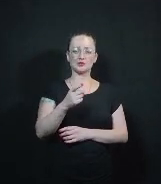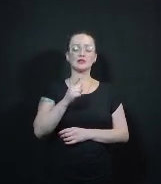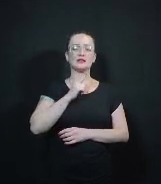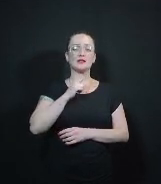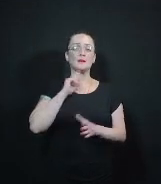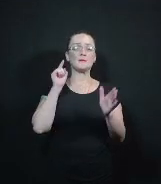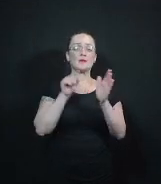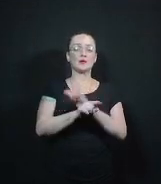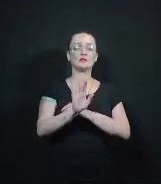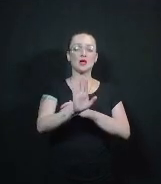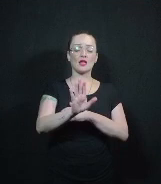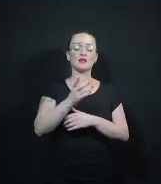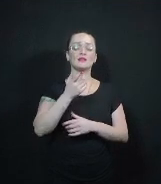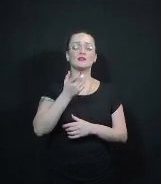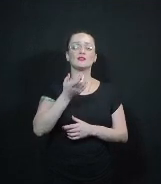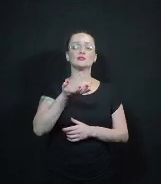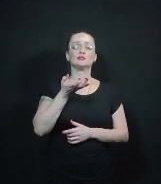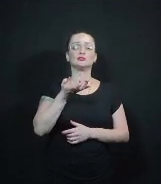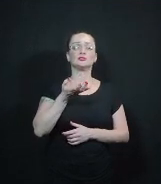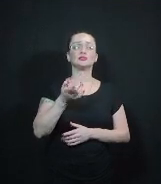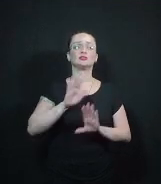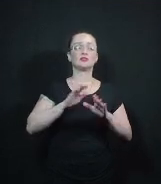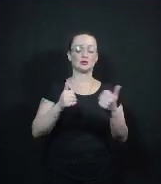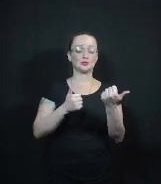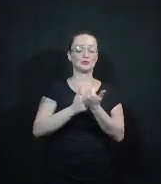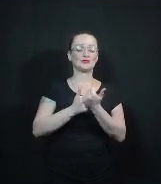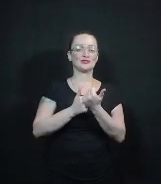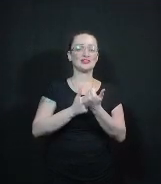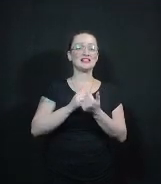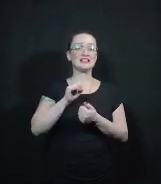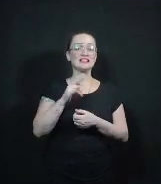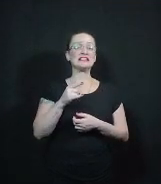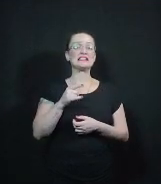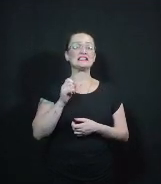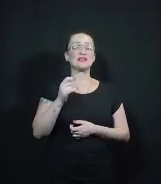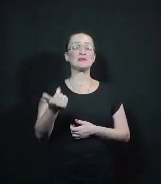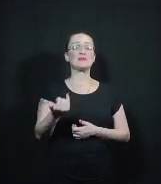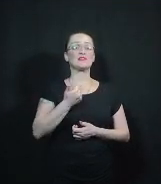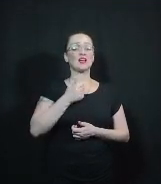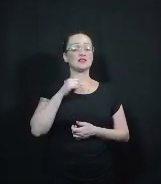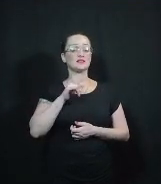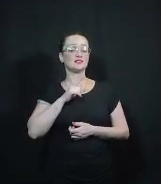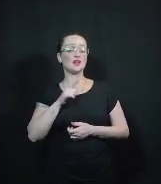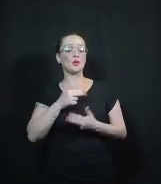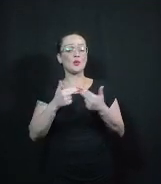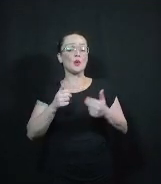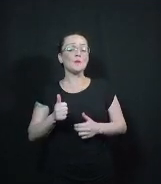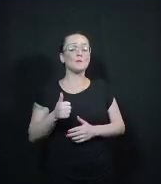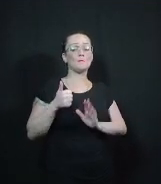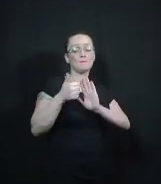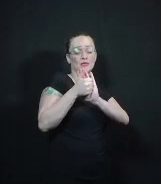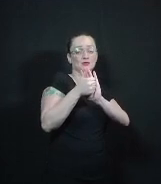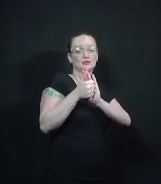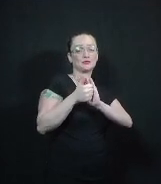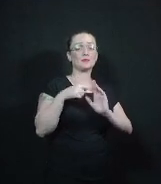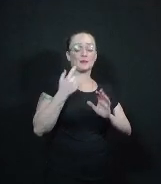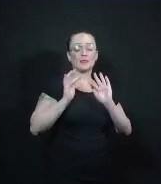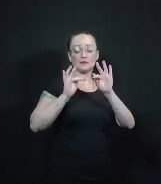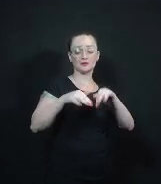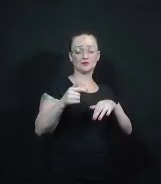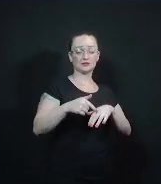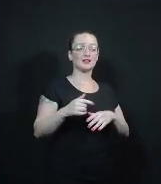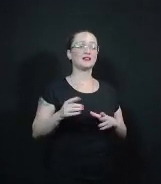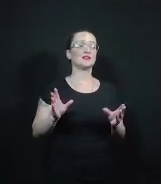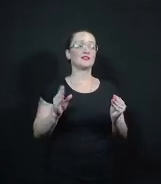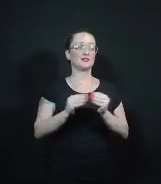pergunta, mas eu talvez possa substituí-la se você me disser que você tem alguma coisa positiva para a gente finalizar aqui quando